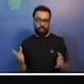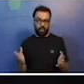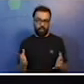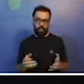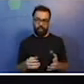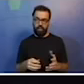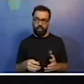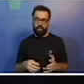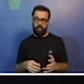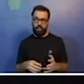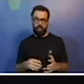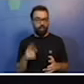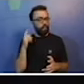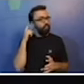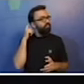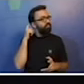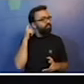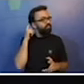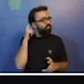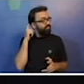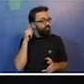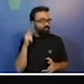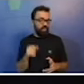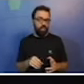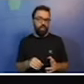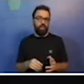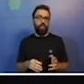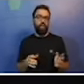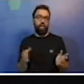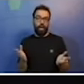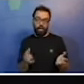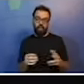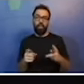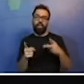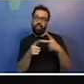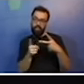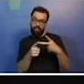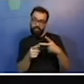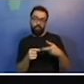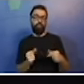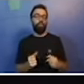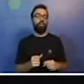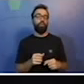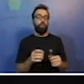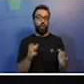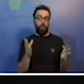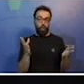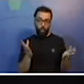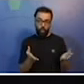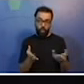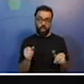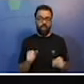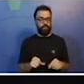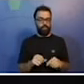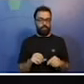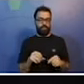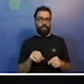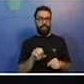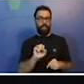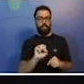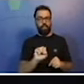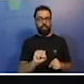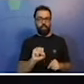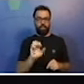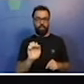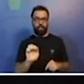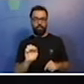Se for, tem uma outra oração. Hoje são 30 de agosto. Então, também